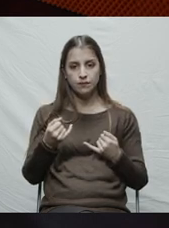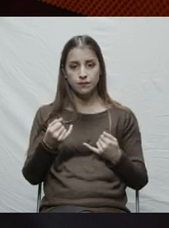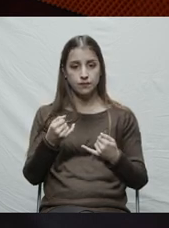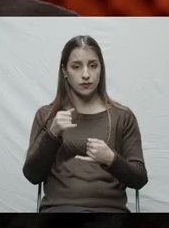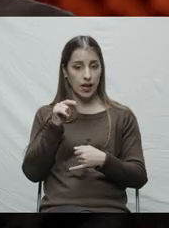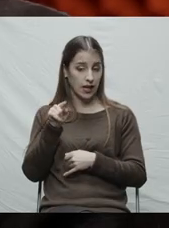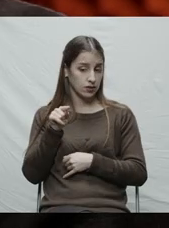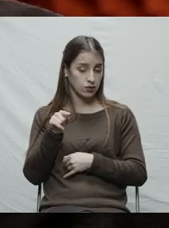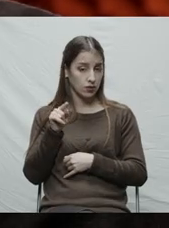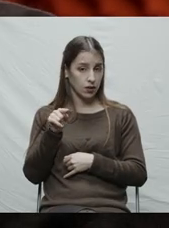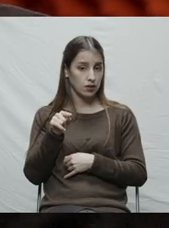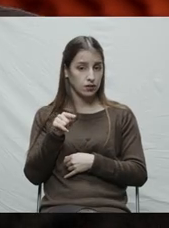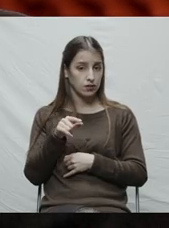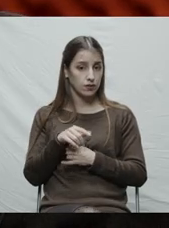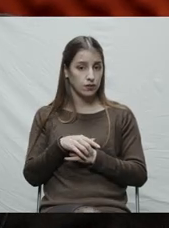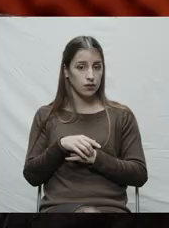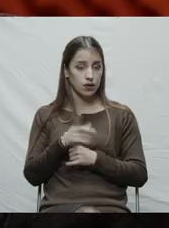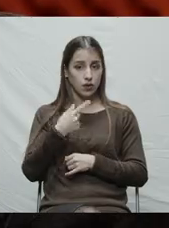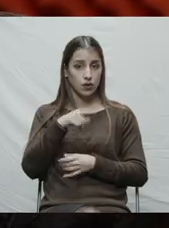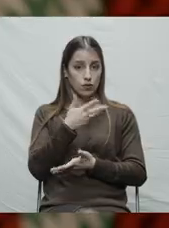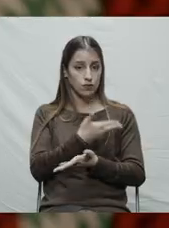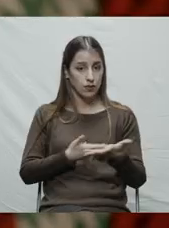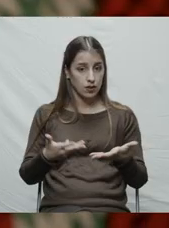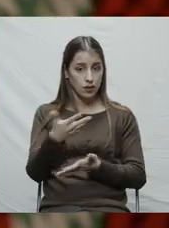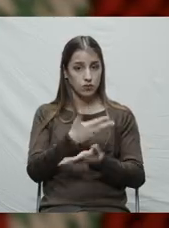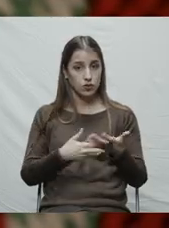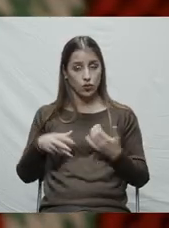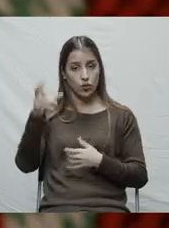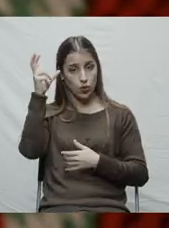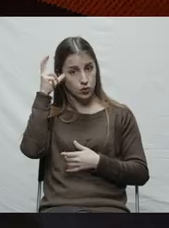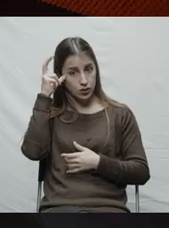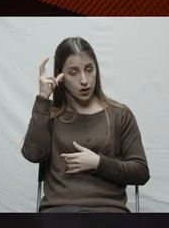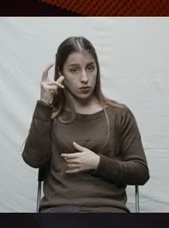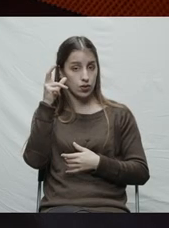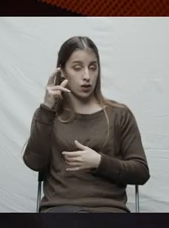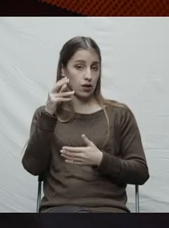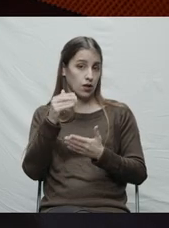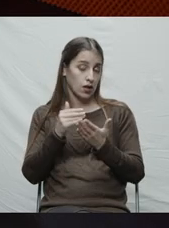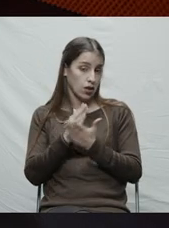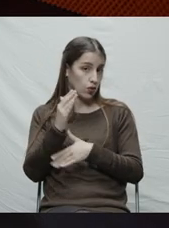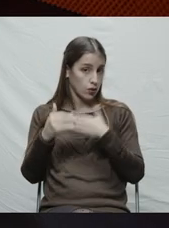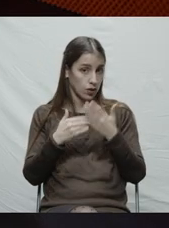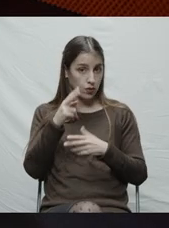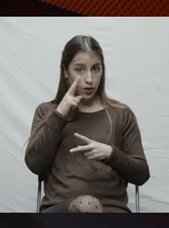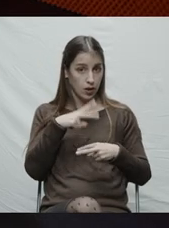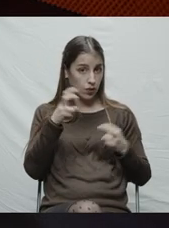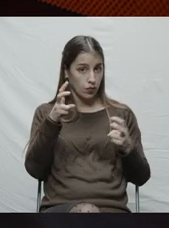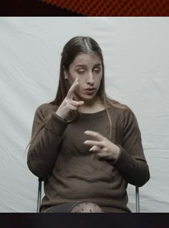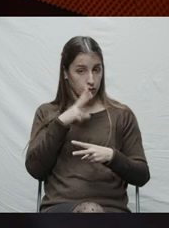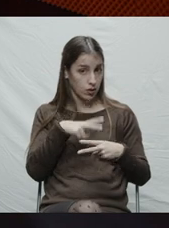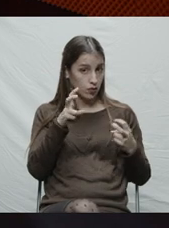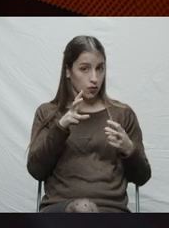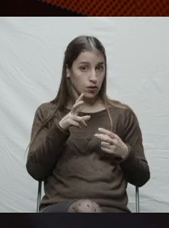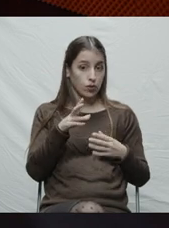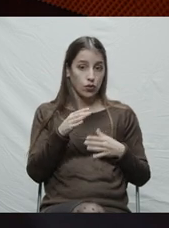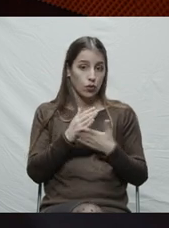Então é isso. isso, é isso, Sim. é isso. Basicamente. E vamos partilhando esses conceitos e vamos mantendo esses encontros com essas pessoas e